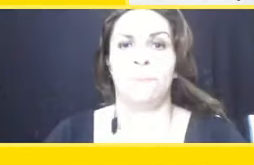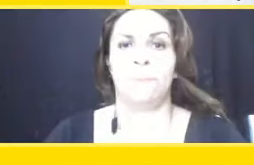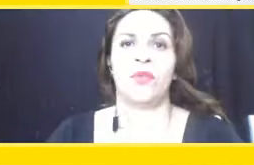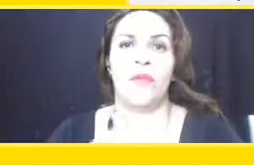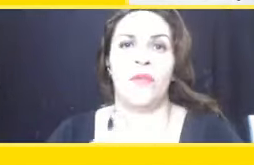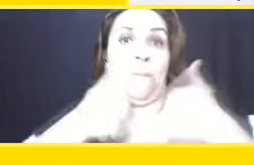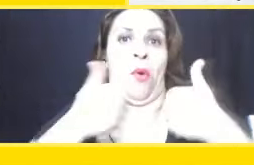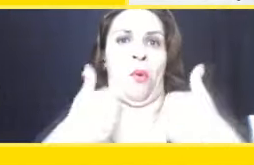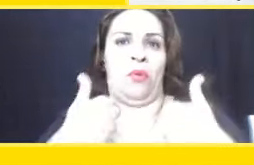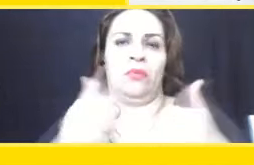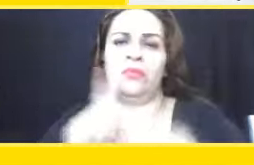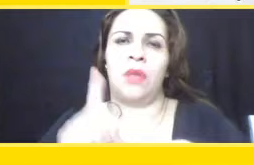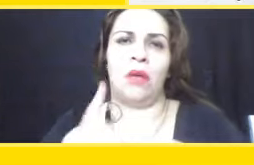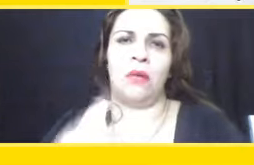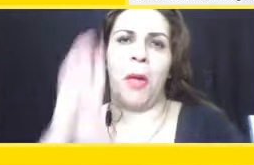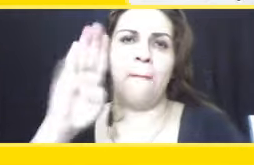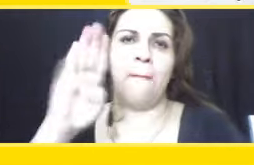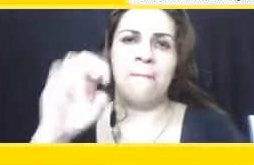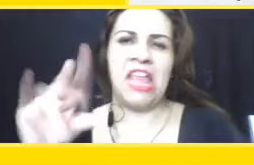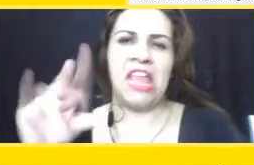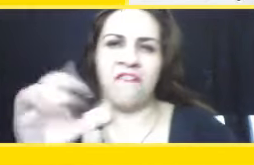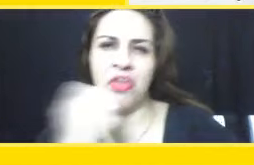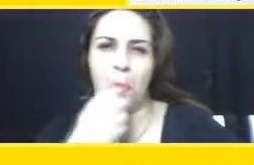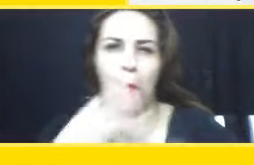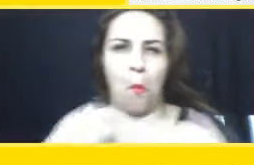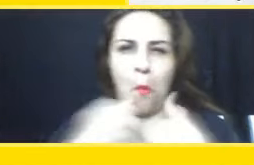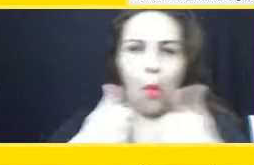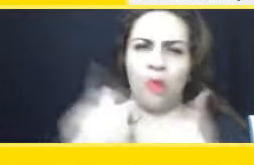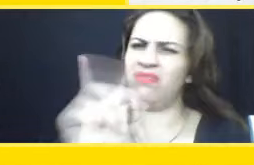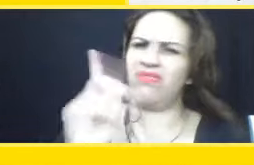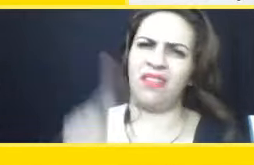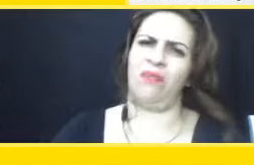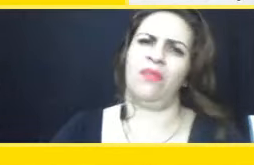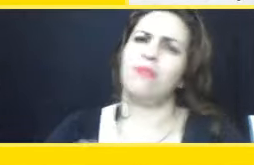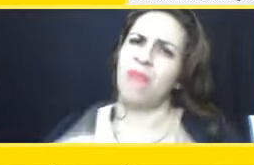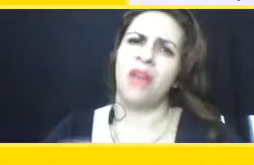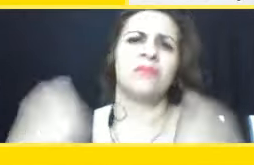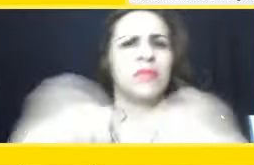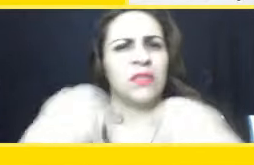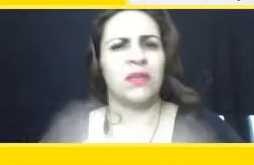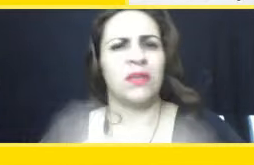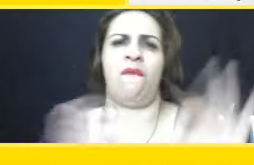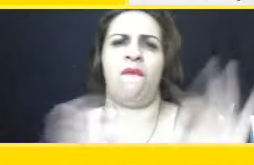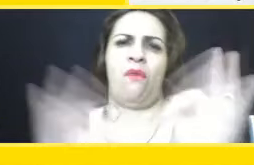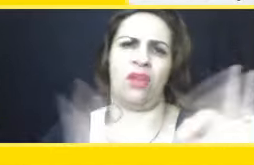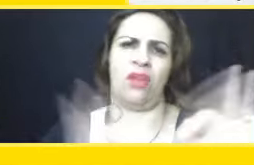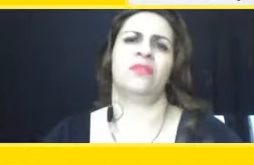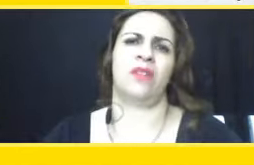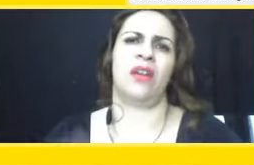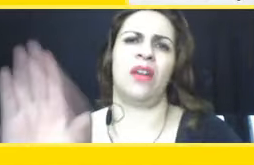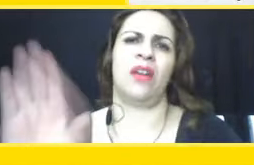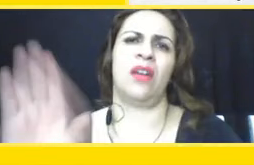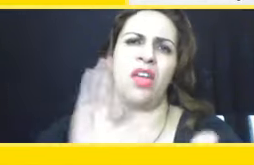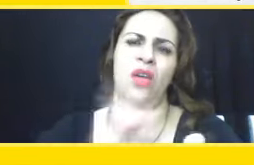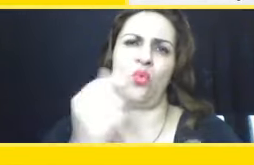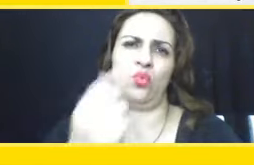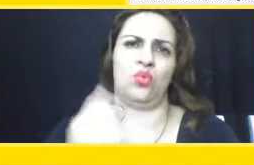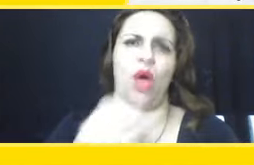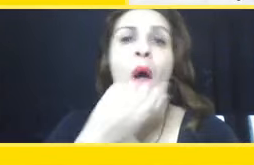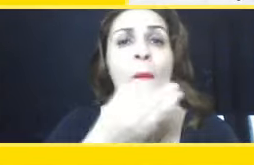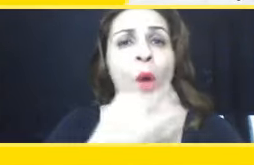benefício, o que Não tem tem. são os menores, né, na Previdência. A proposta do governo